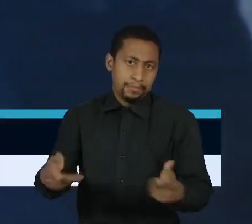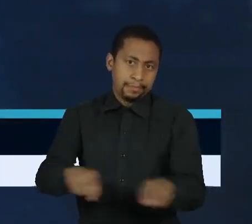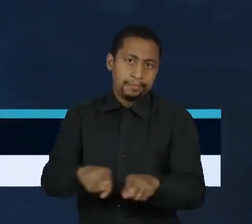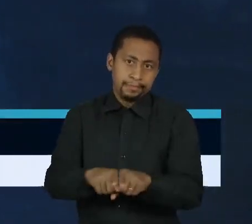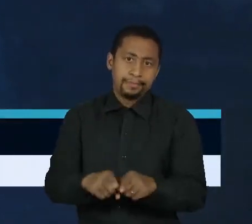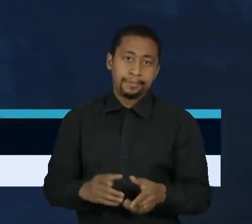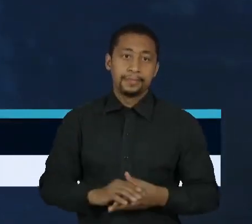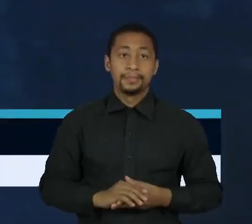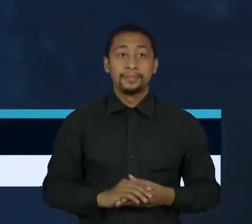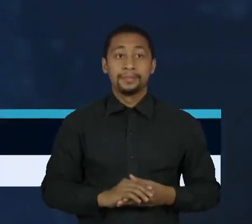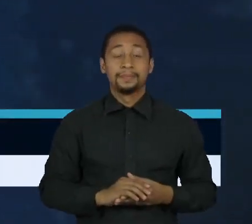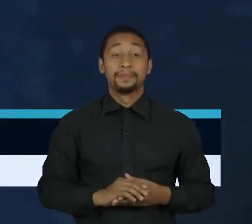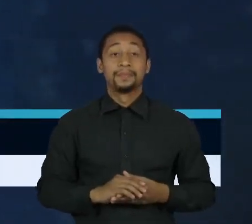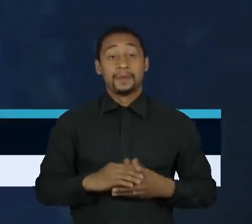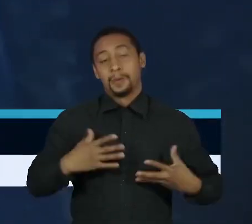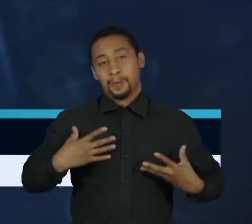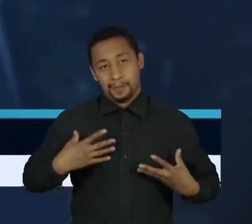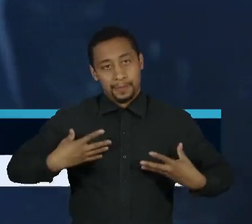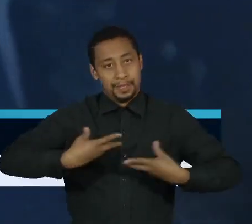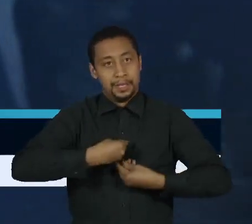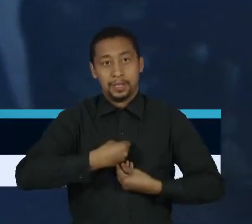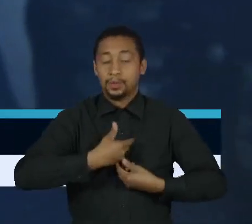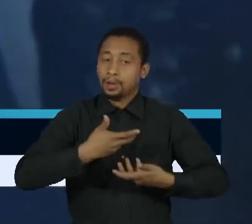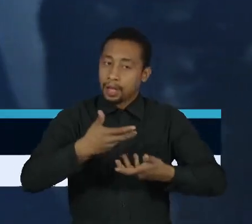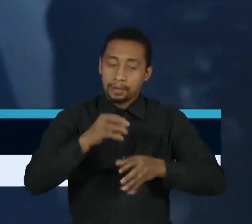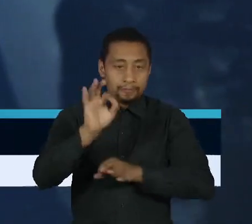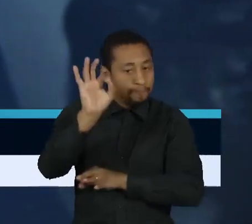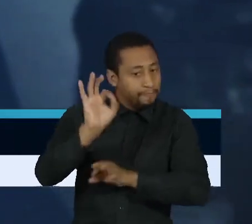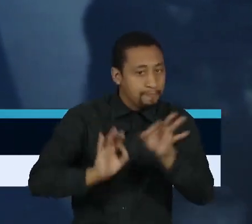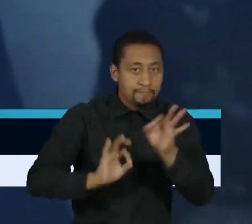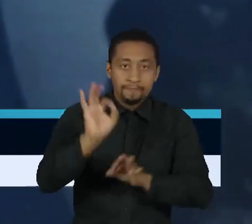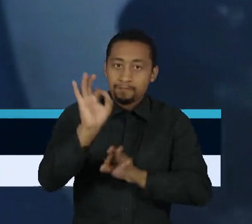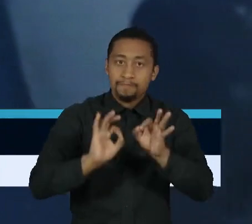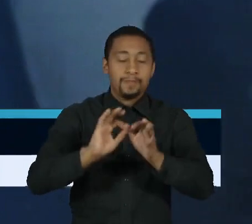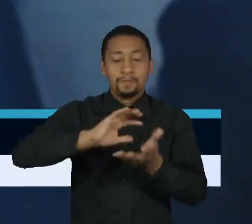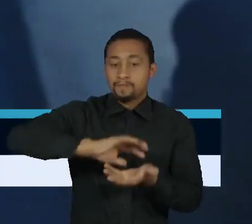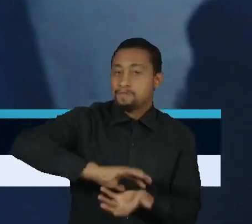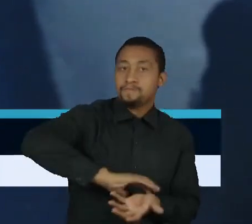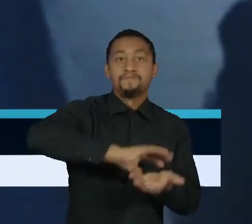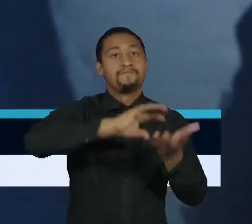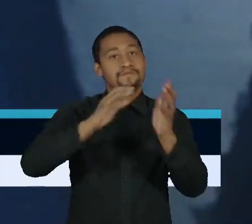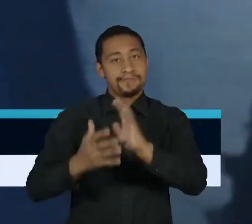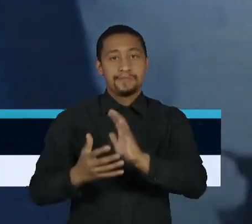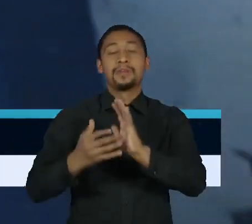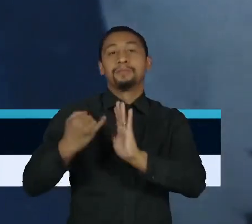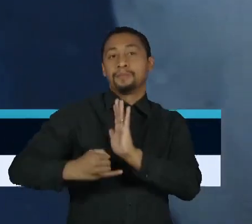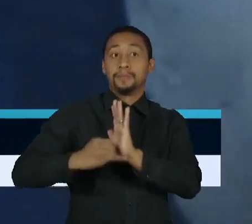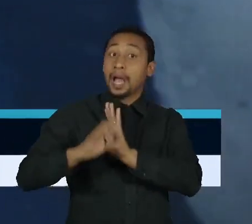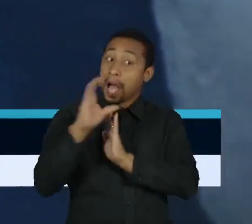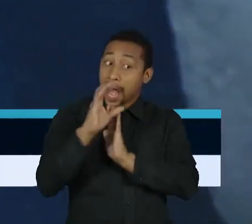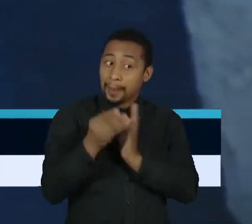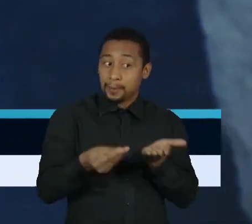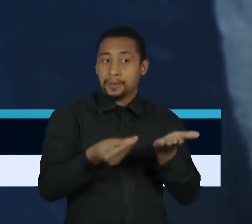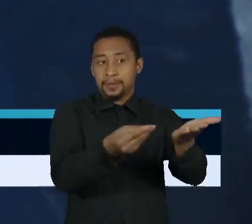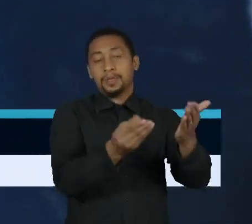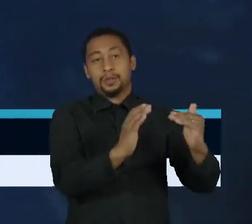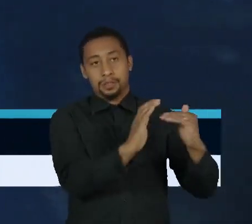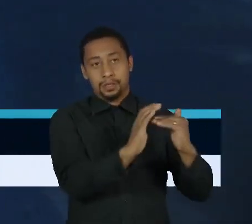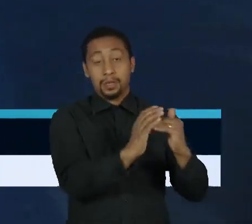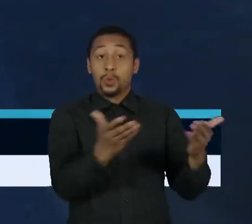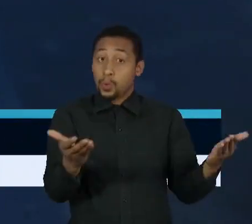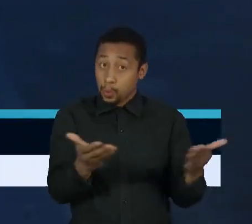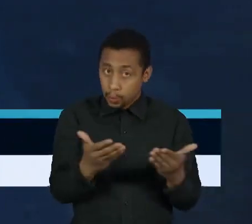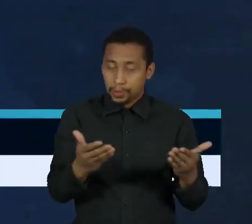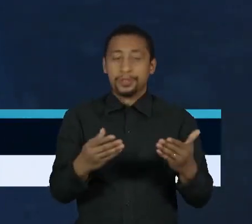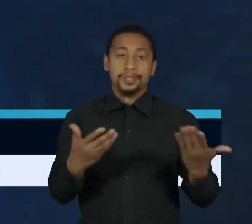Ministros seguem em campanha pela aprovação rápida da reforma tributária no Senado. Hoje, o vice-presidente da República e ministro do